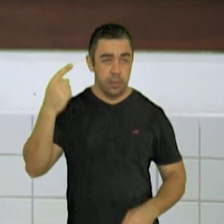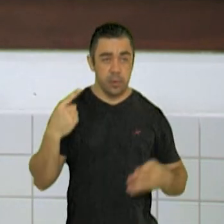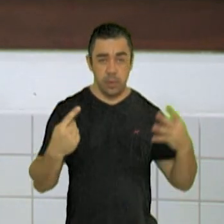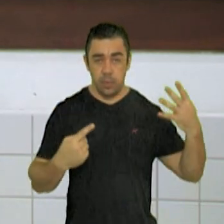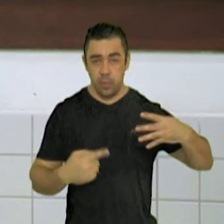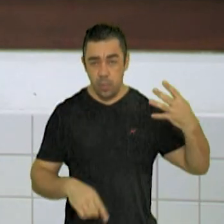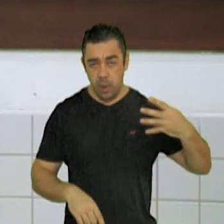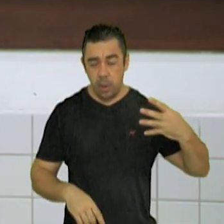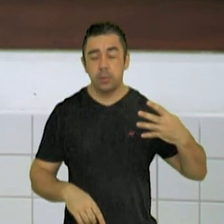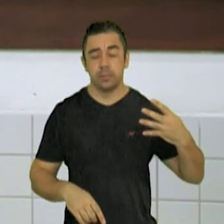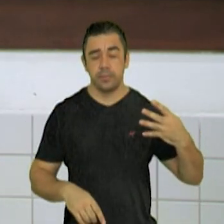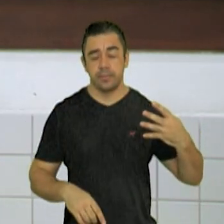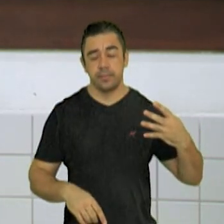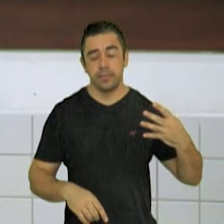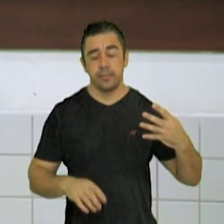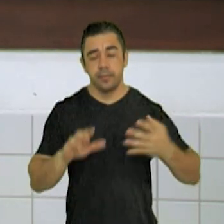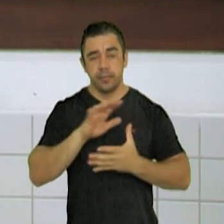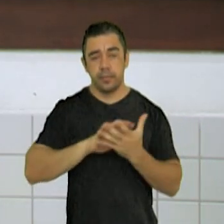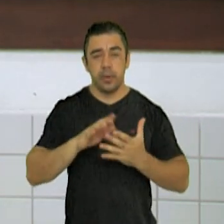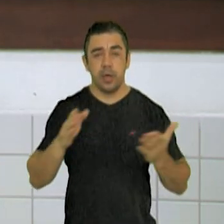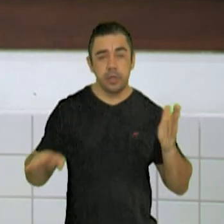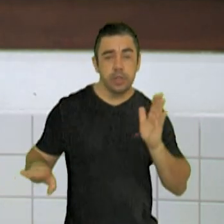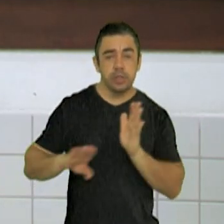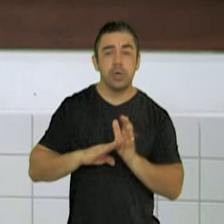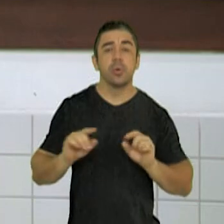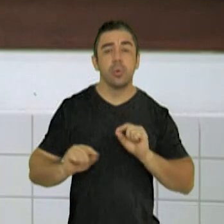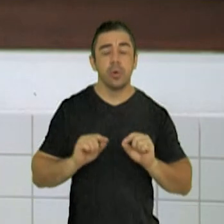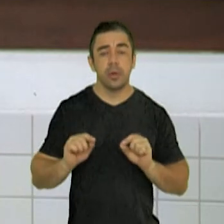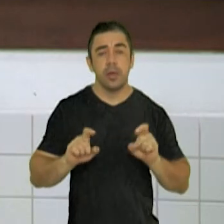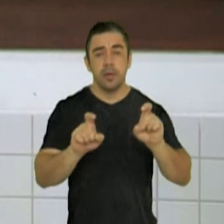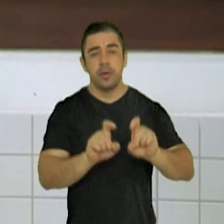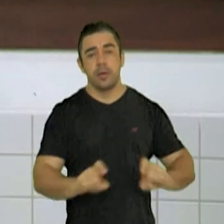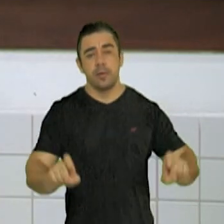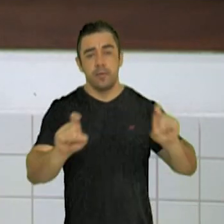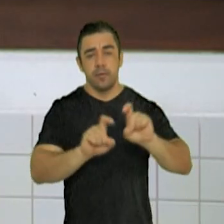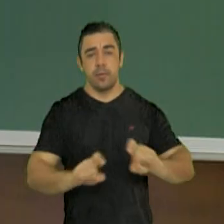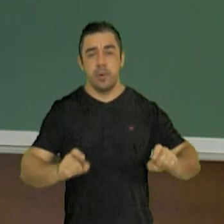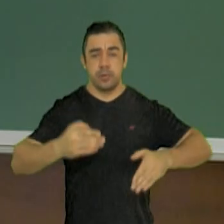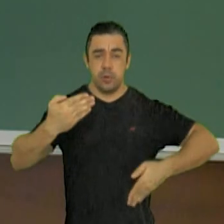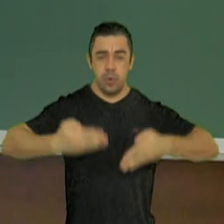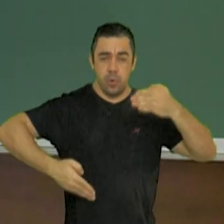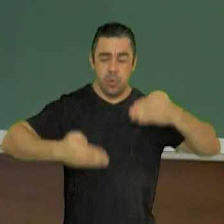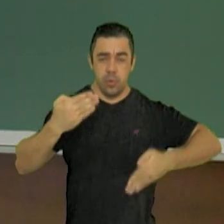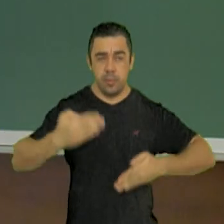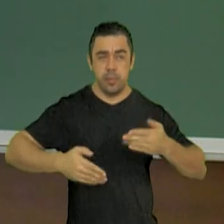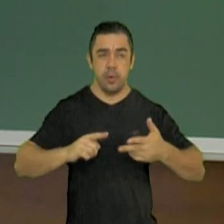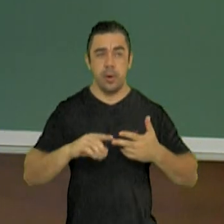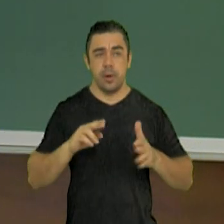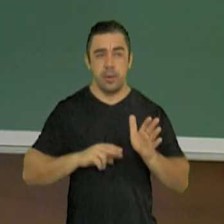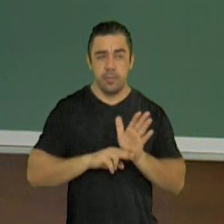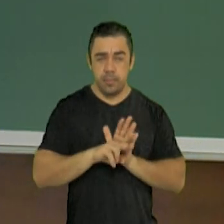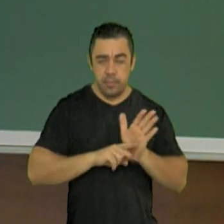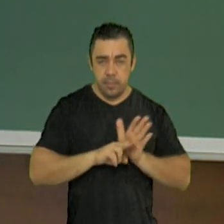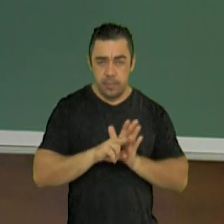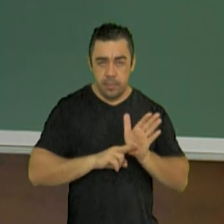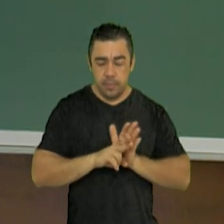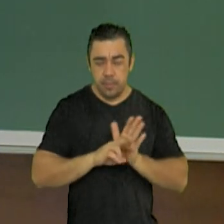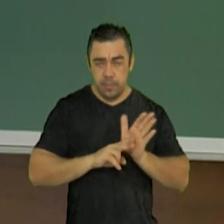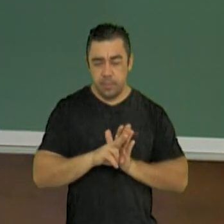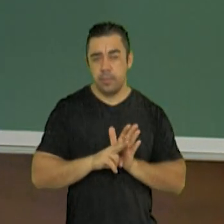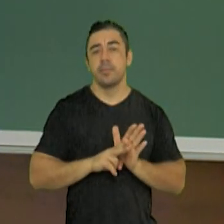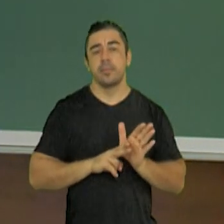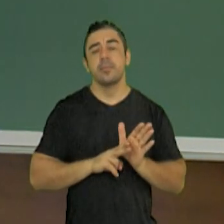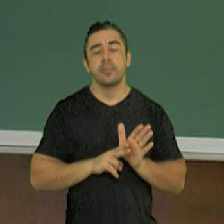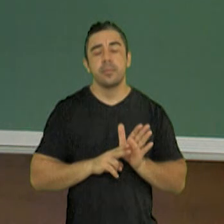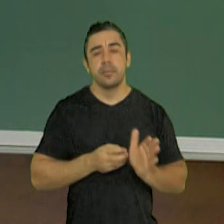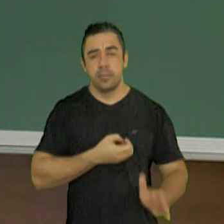a chegada da cibernética, né, da informática, robótica, internet, a biotecnologia. E